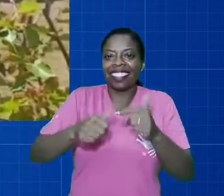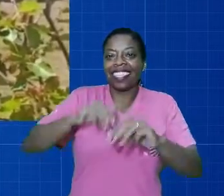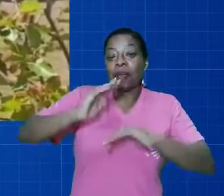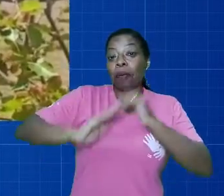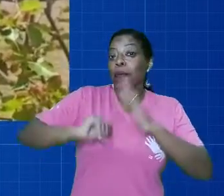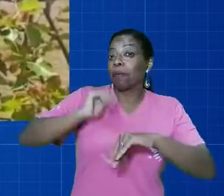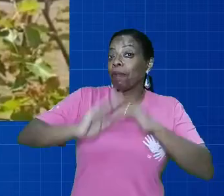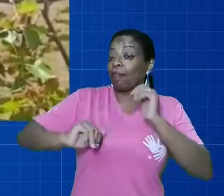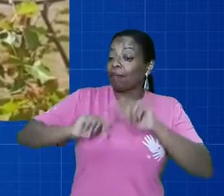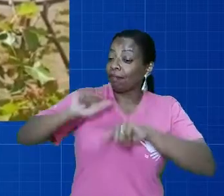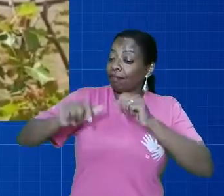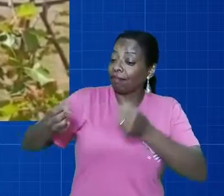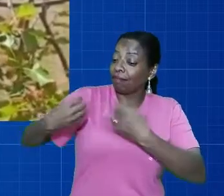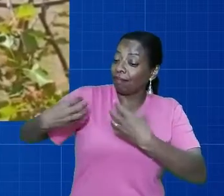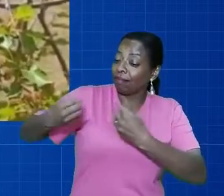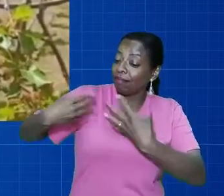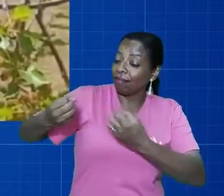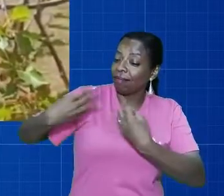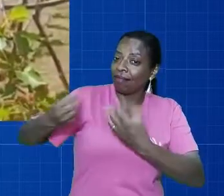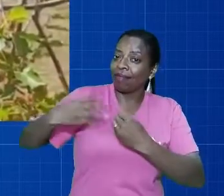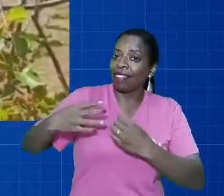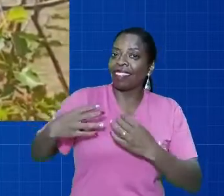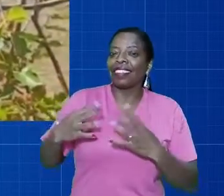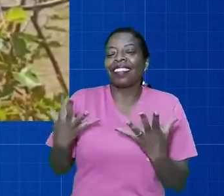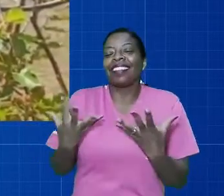profissional especificamente da área, né? Então,